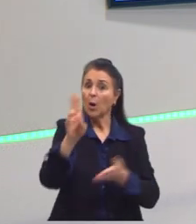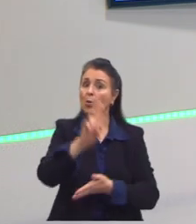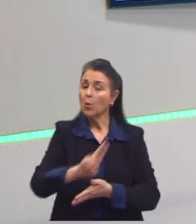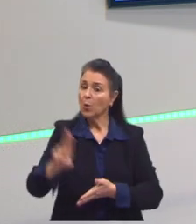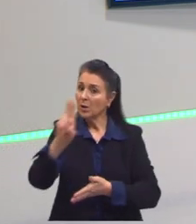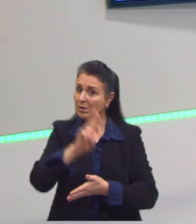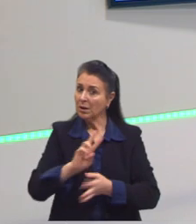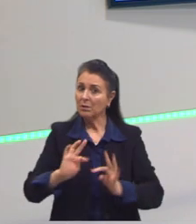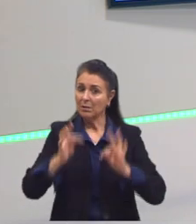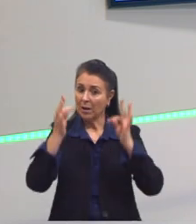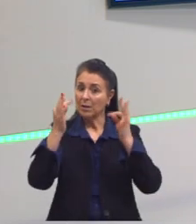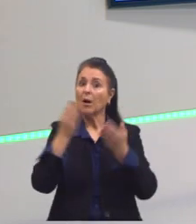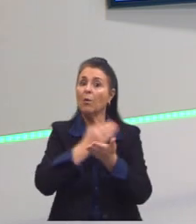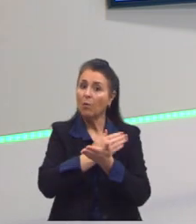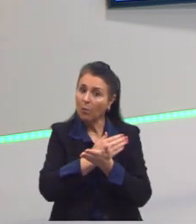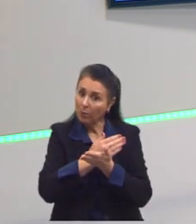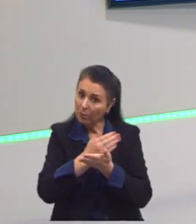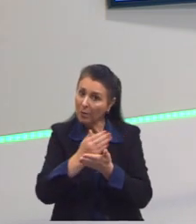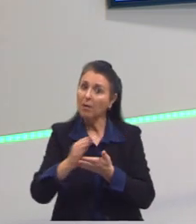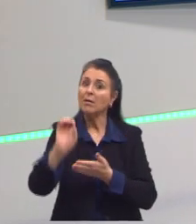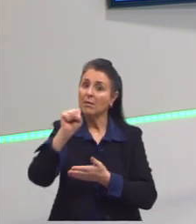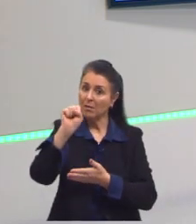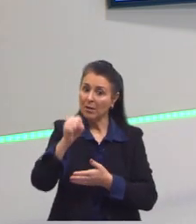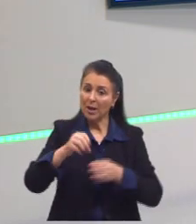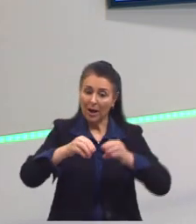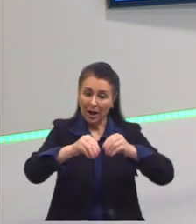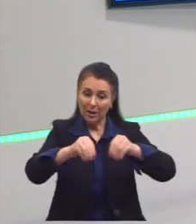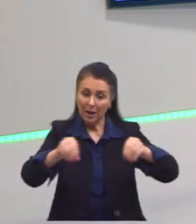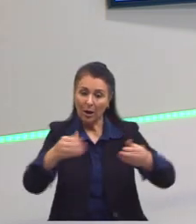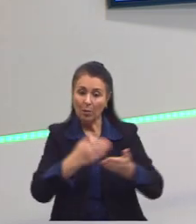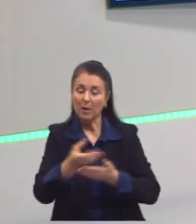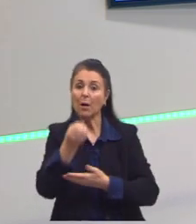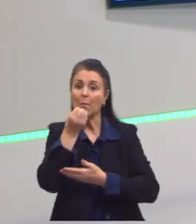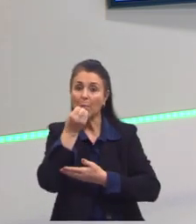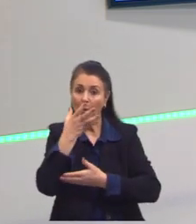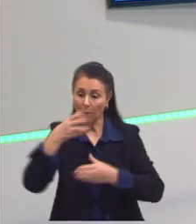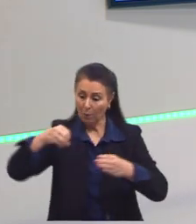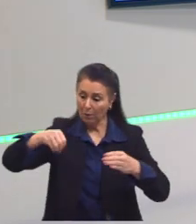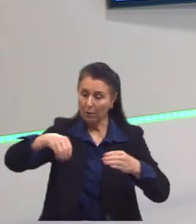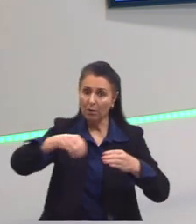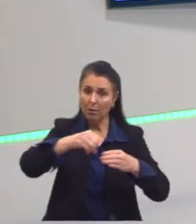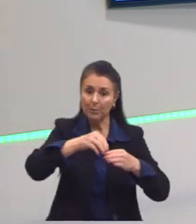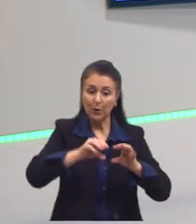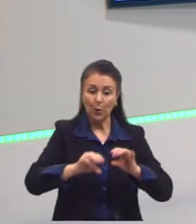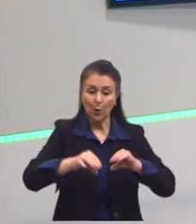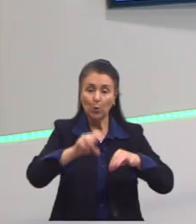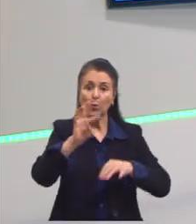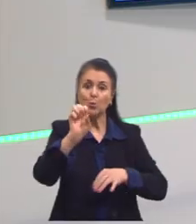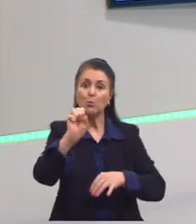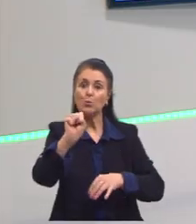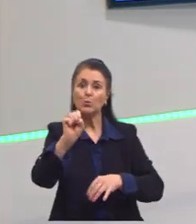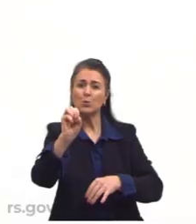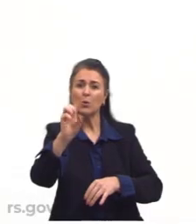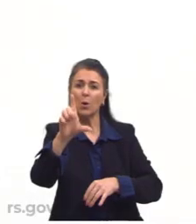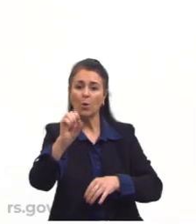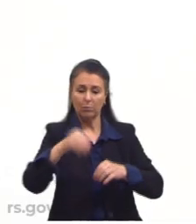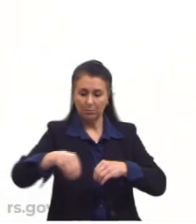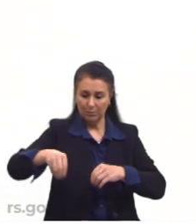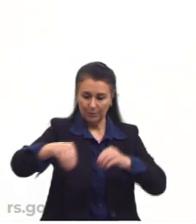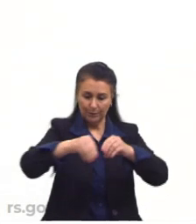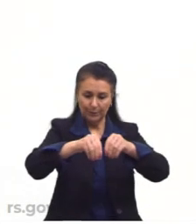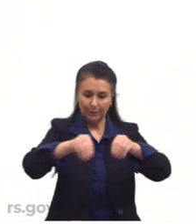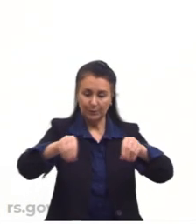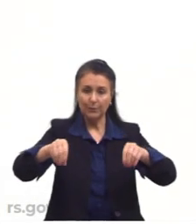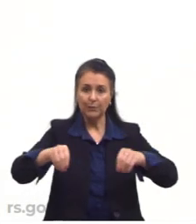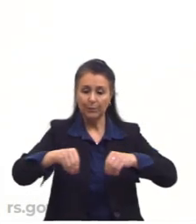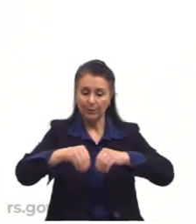tornam áreas férteis e eu vou conseguir produzir o solo eu falei para vocês não é na aula passada em algumas aulas passadas